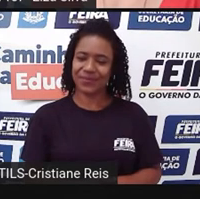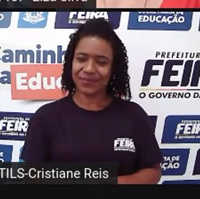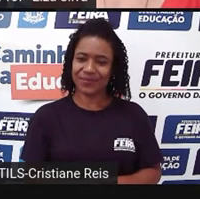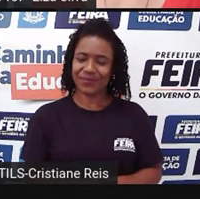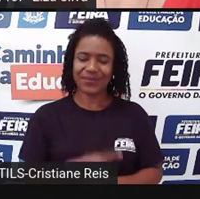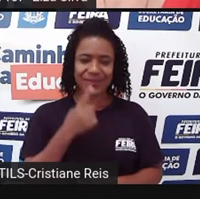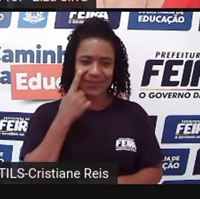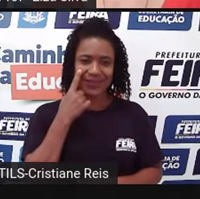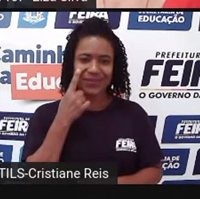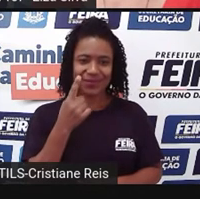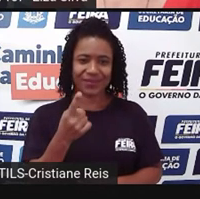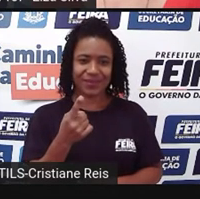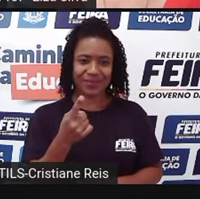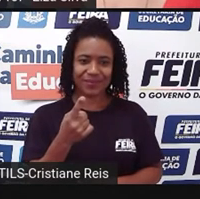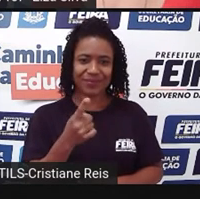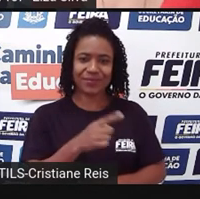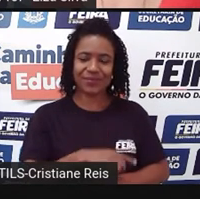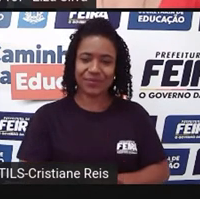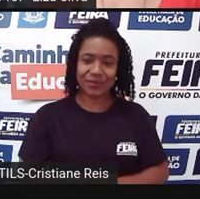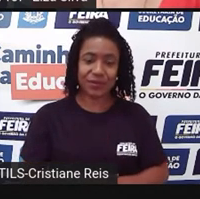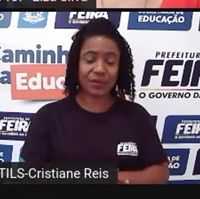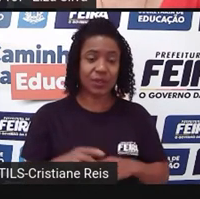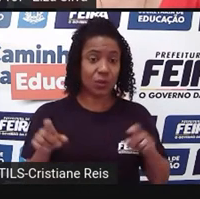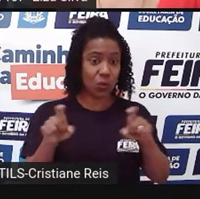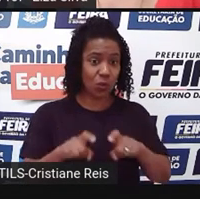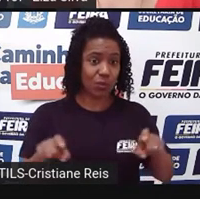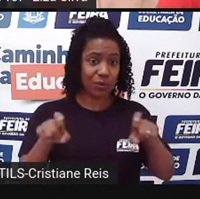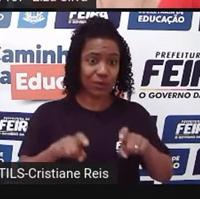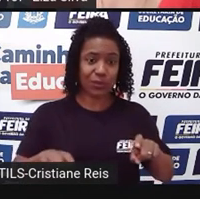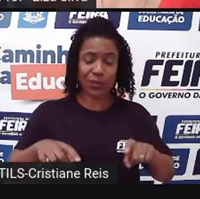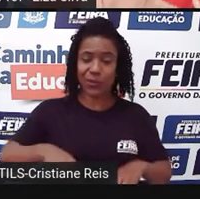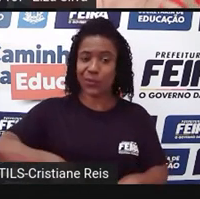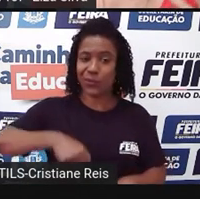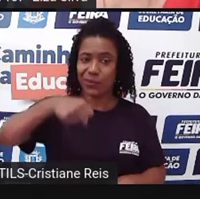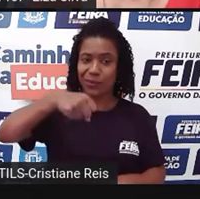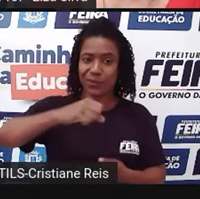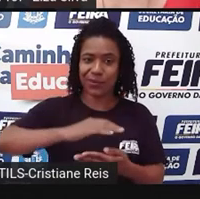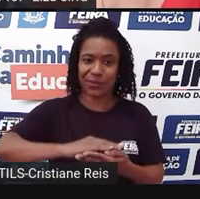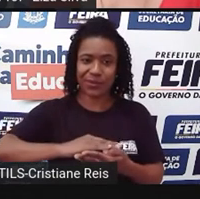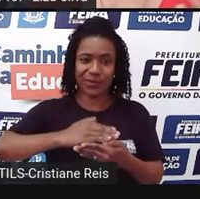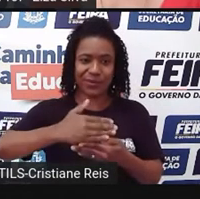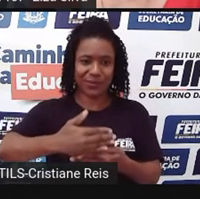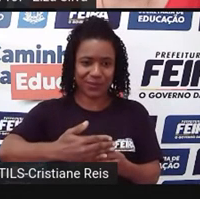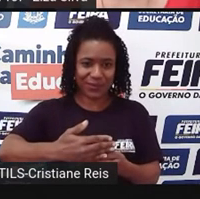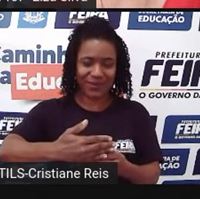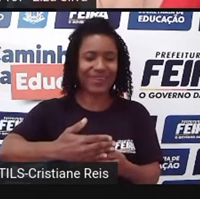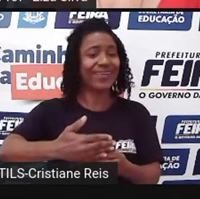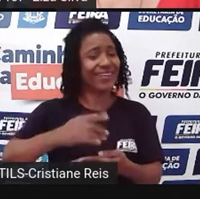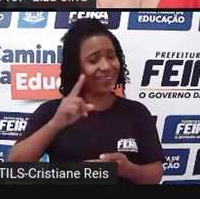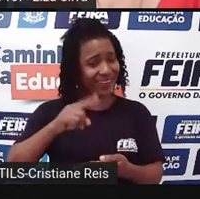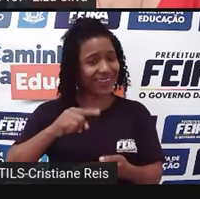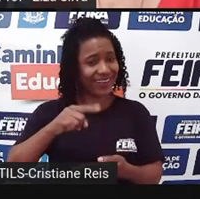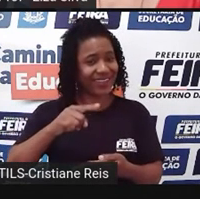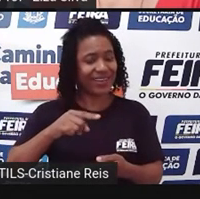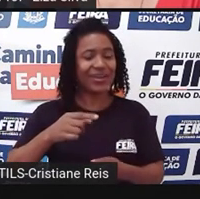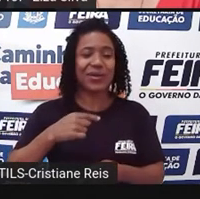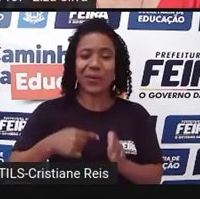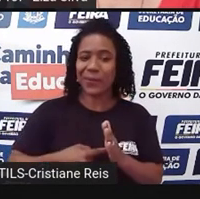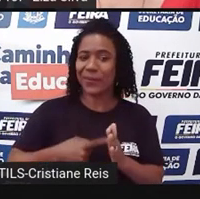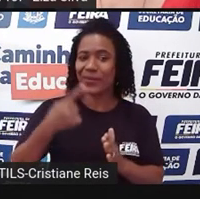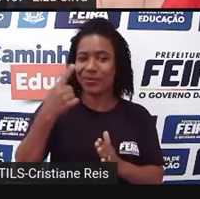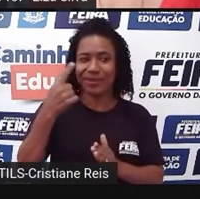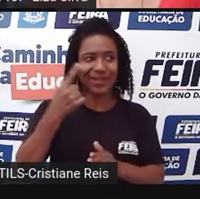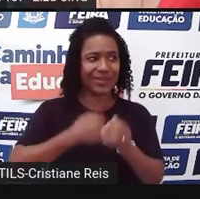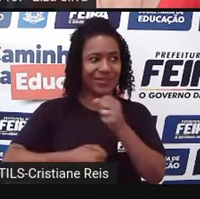Tone port bou campeão né o computador portátil então que a gente chama hoje de ir laptop notebook o primeiro